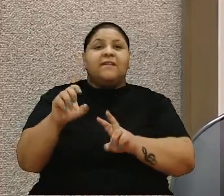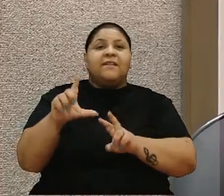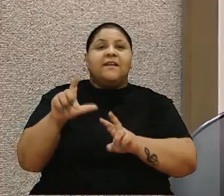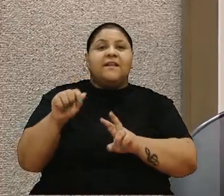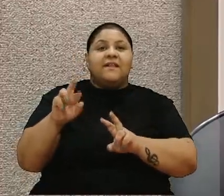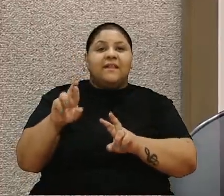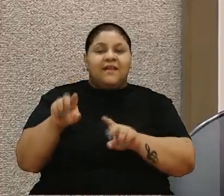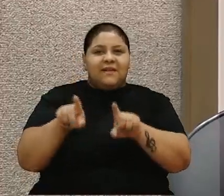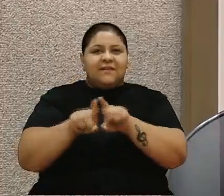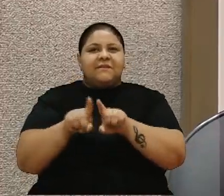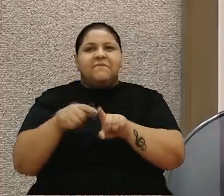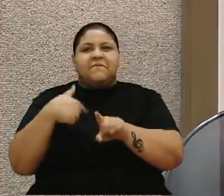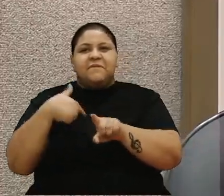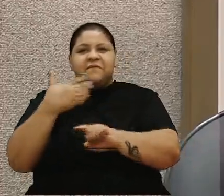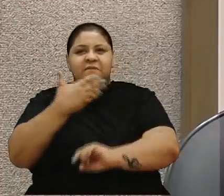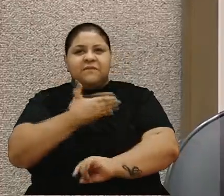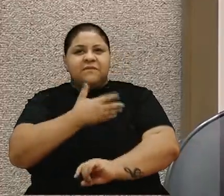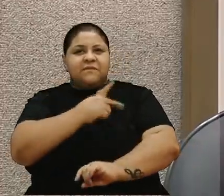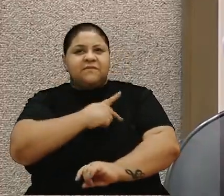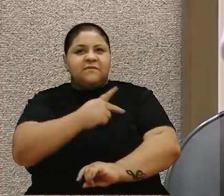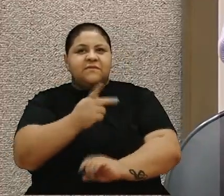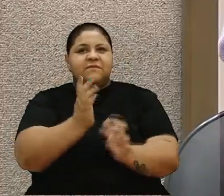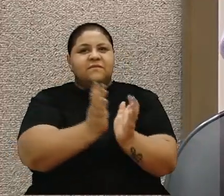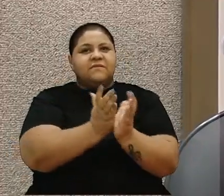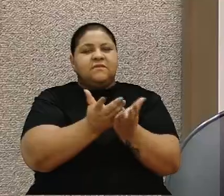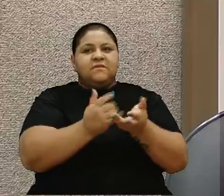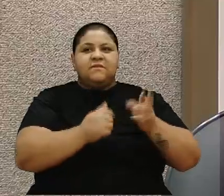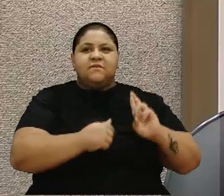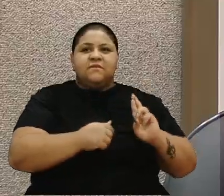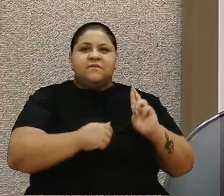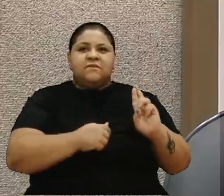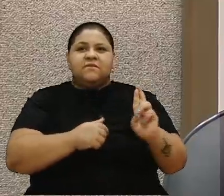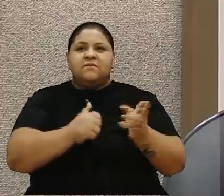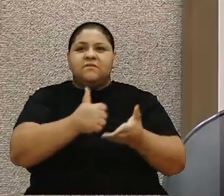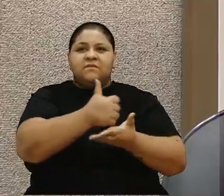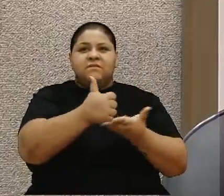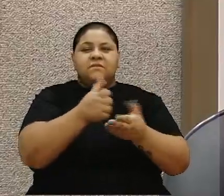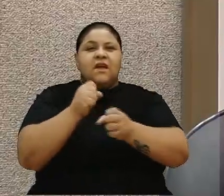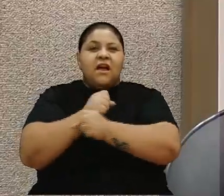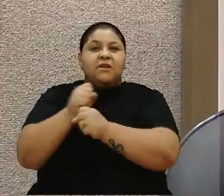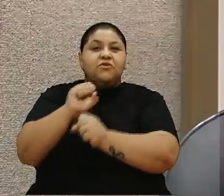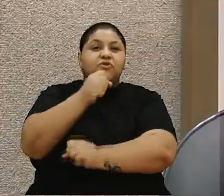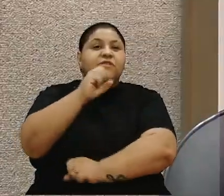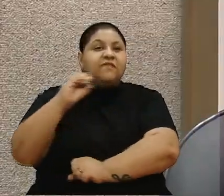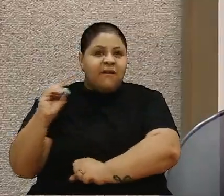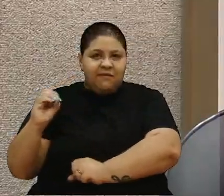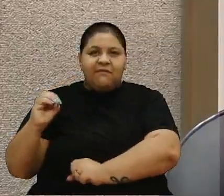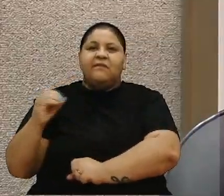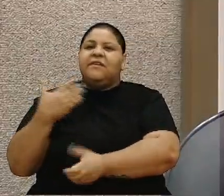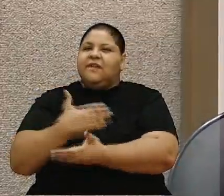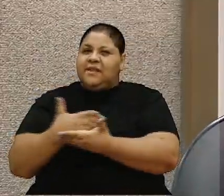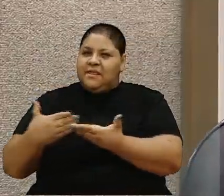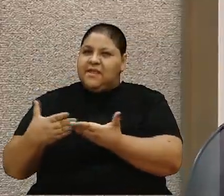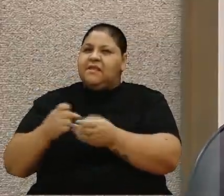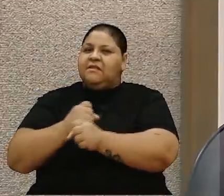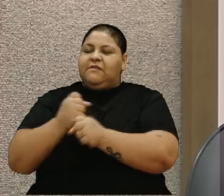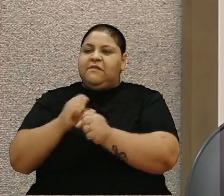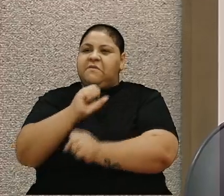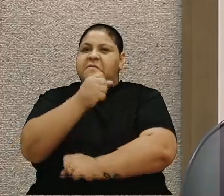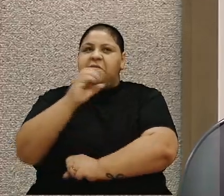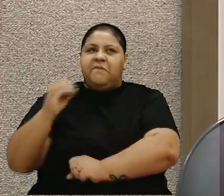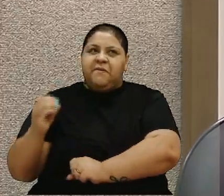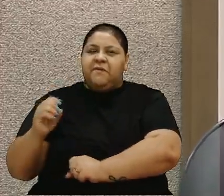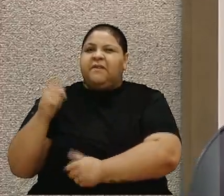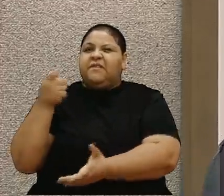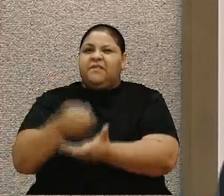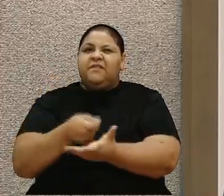meu parceirão, presidente da Comissão Representativa do Básico, anos 80, né, Adelar? Começo dos anos 80, nas